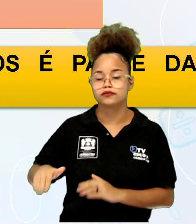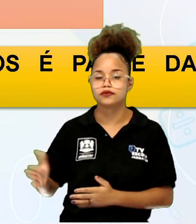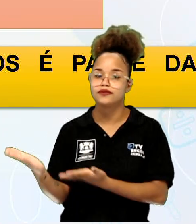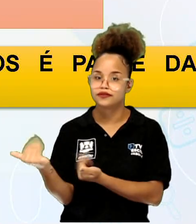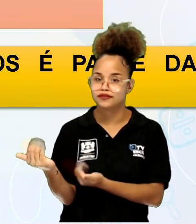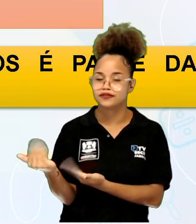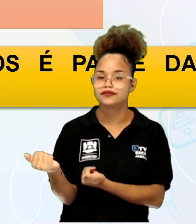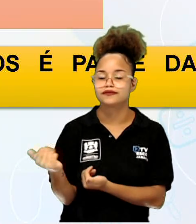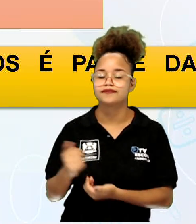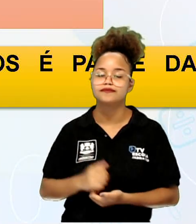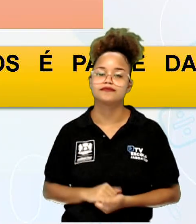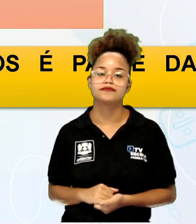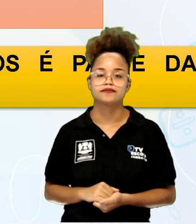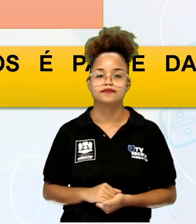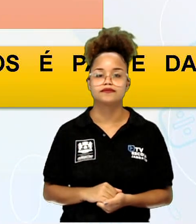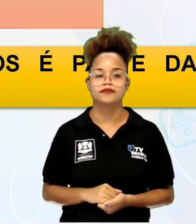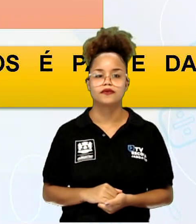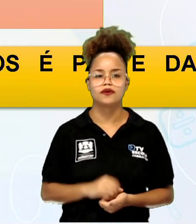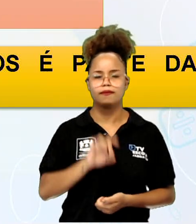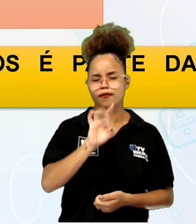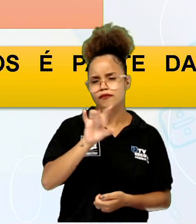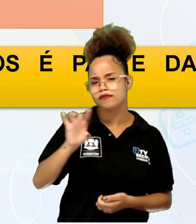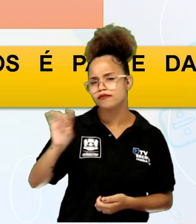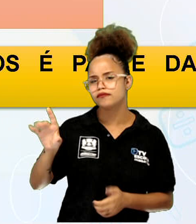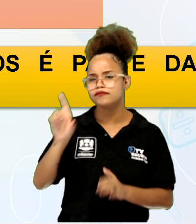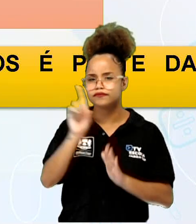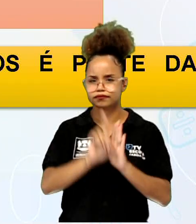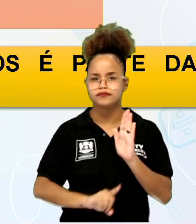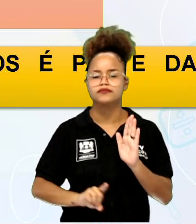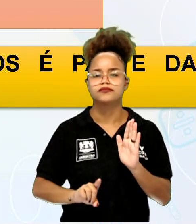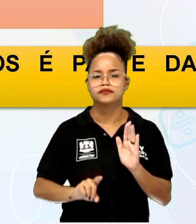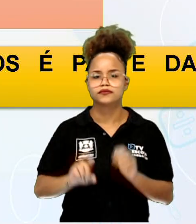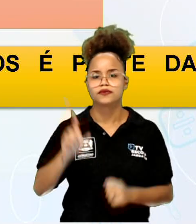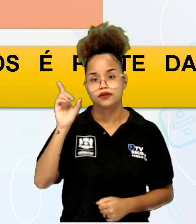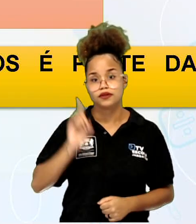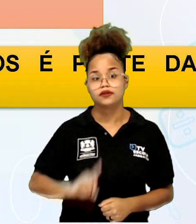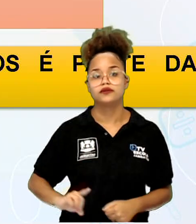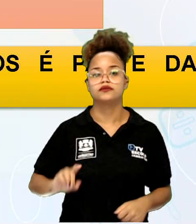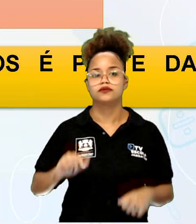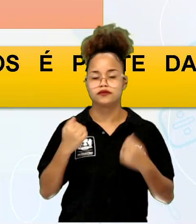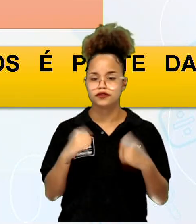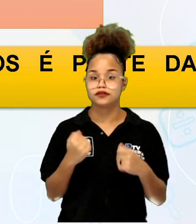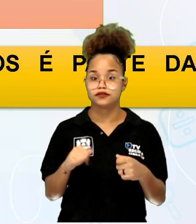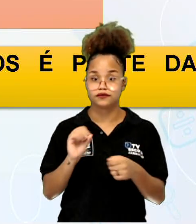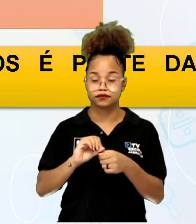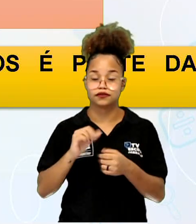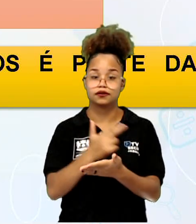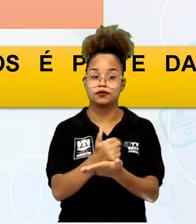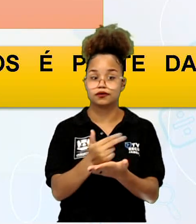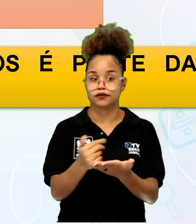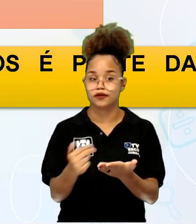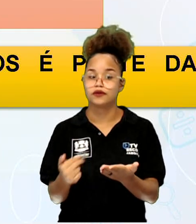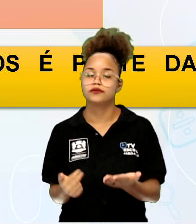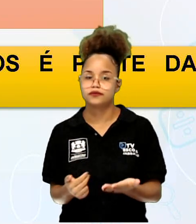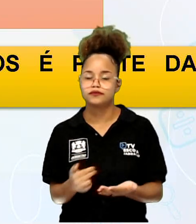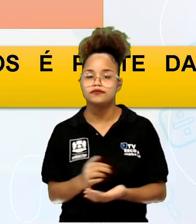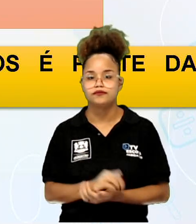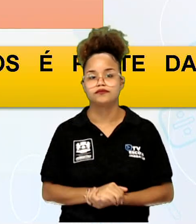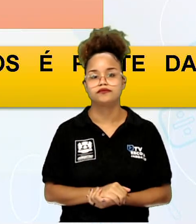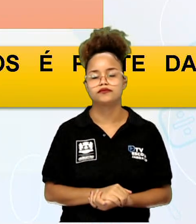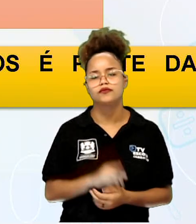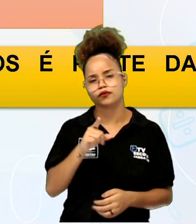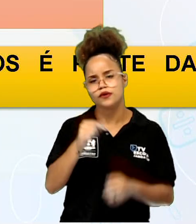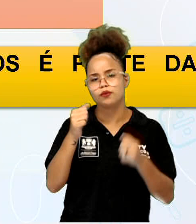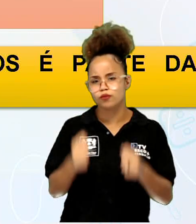do adolescente. Para cada direito, você vai fazer uma ilustração, um desenho. Você